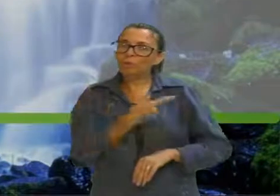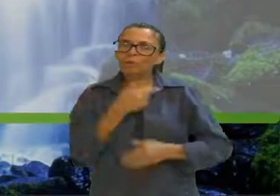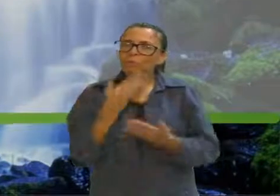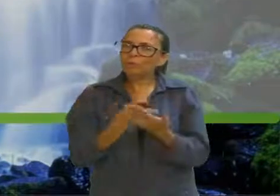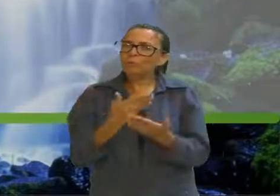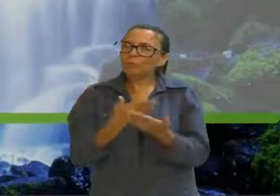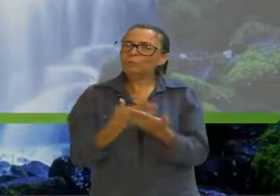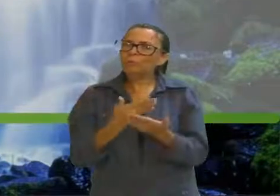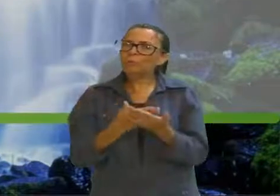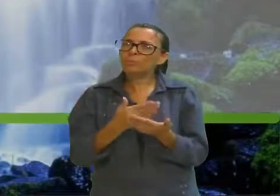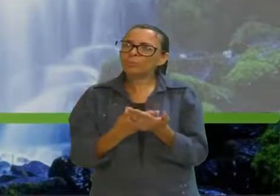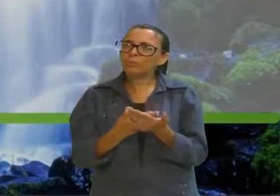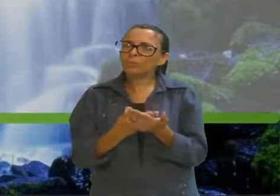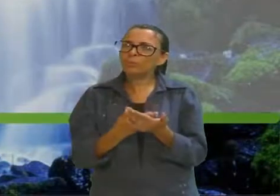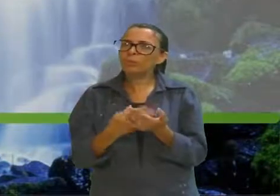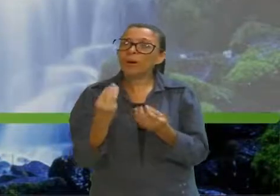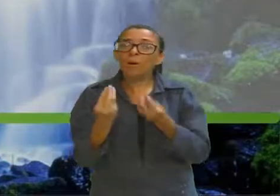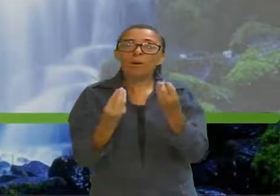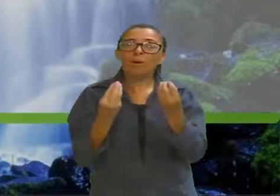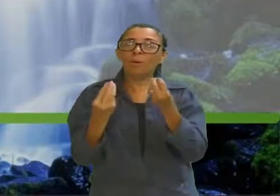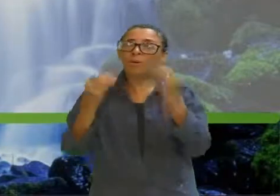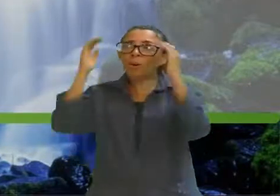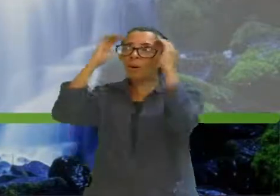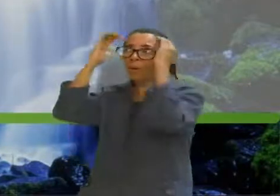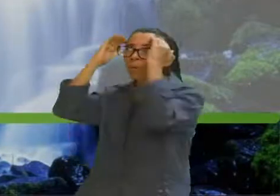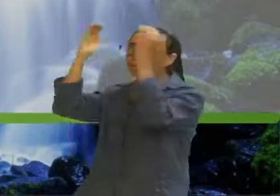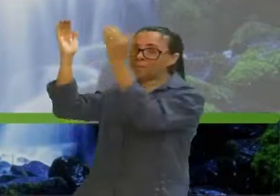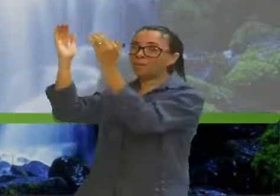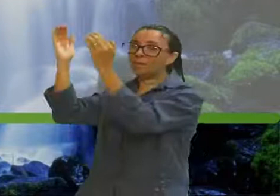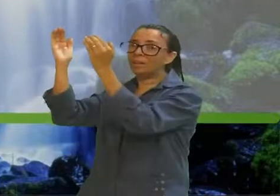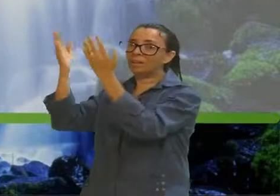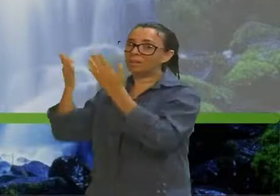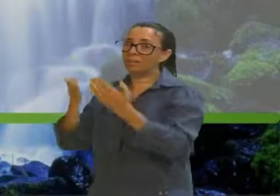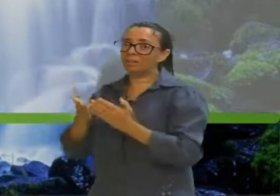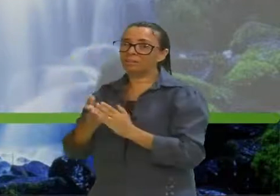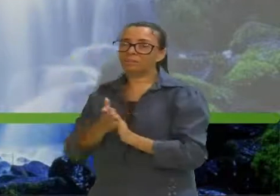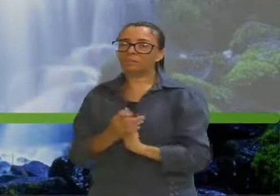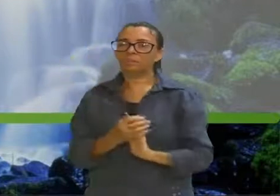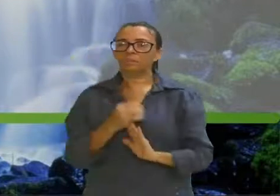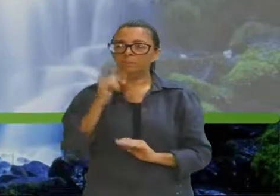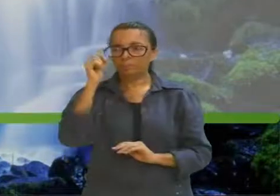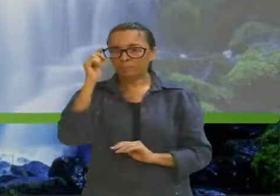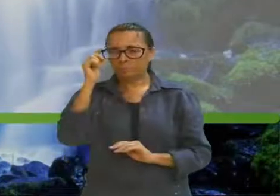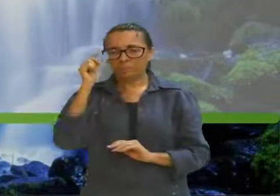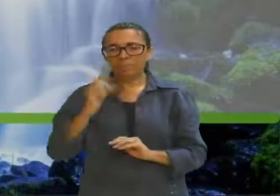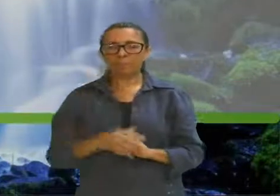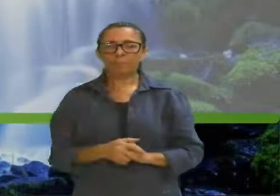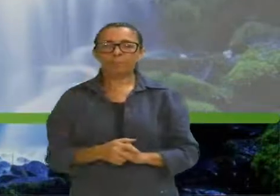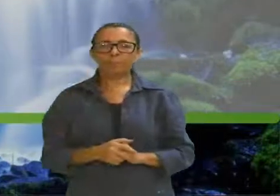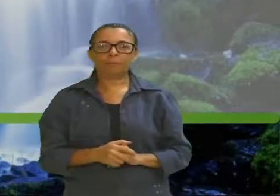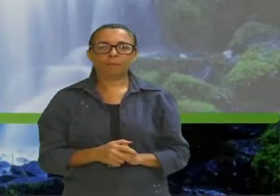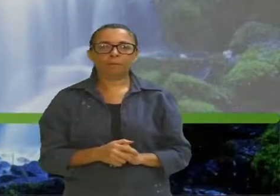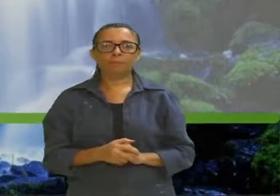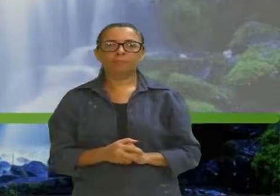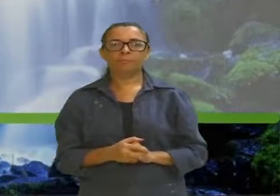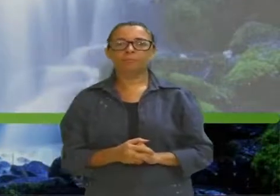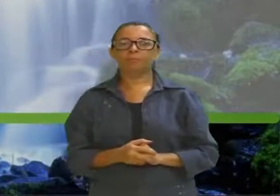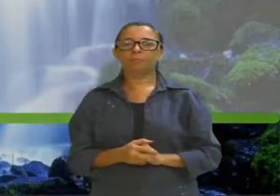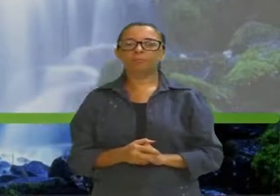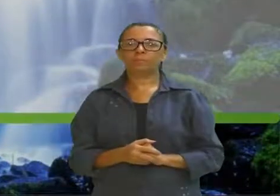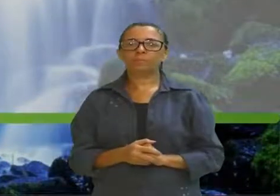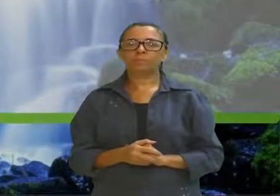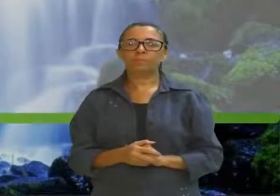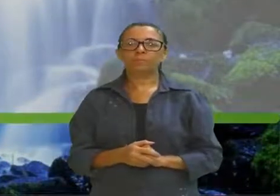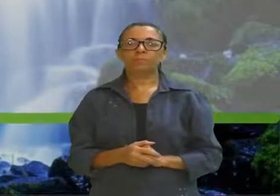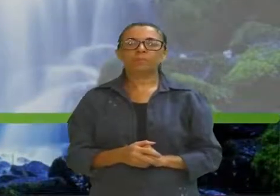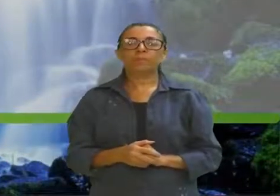Eu venho a conhecer a Deus por experiência própria quando eu lhe obedeço e Ele realiza a